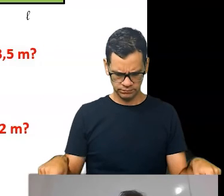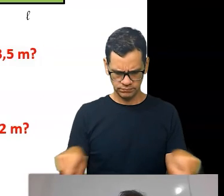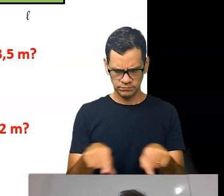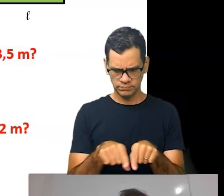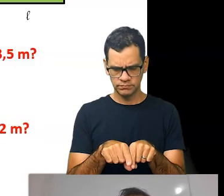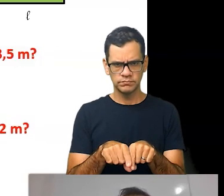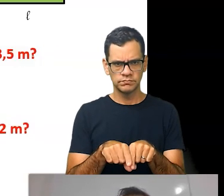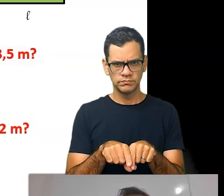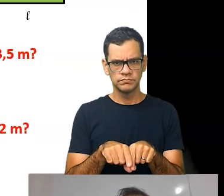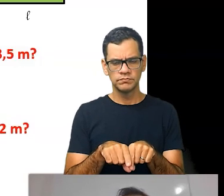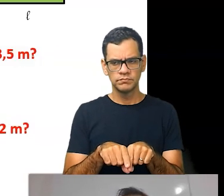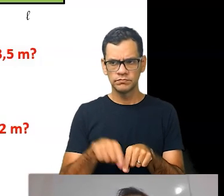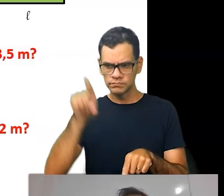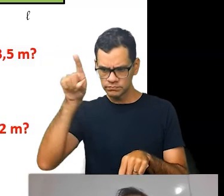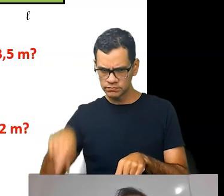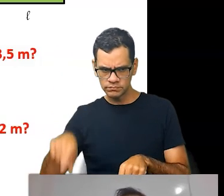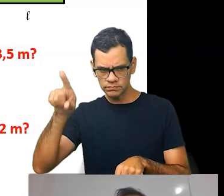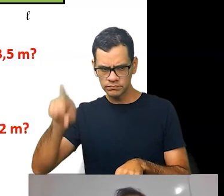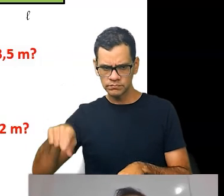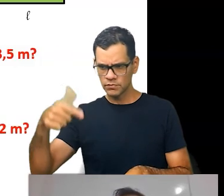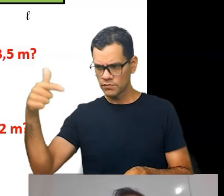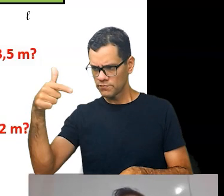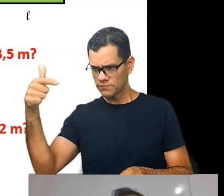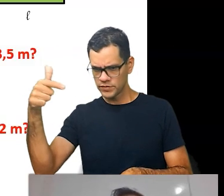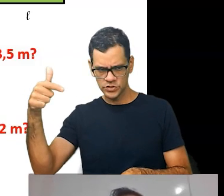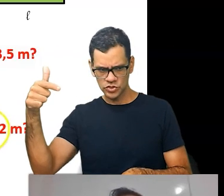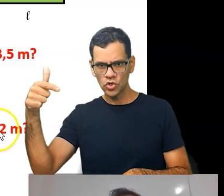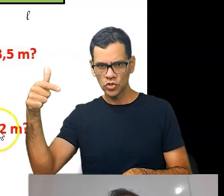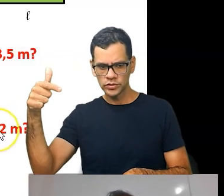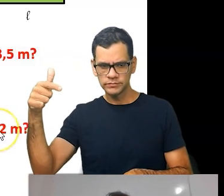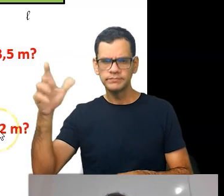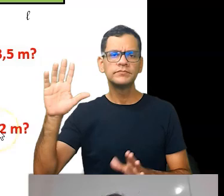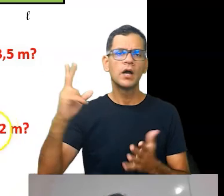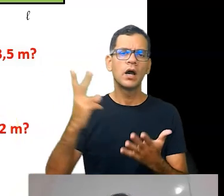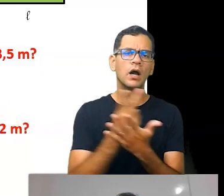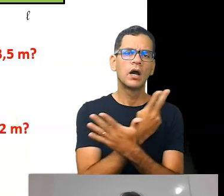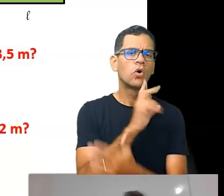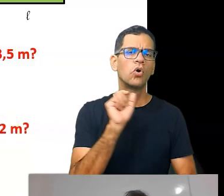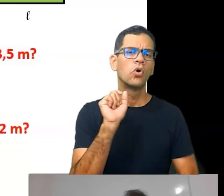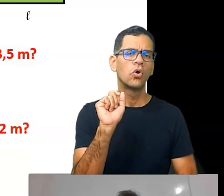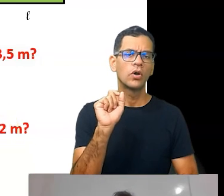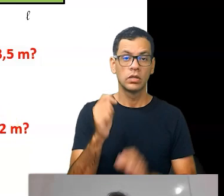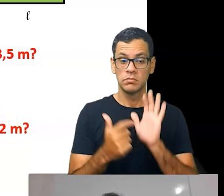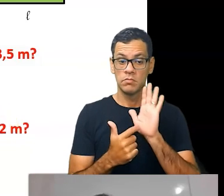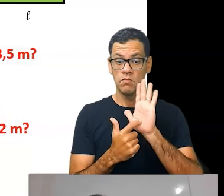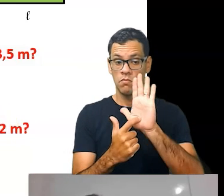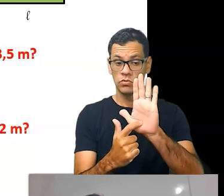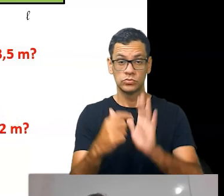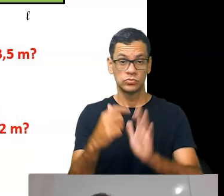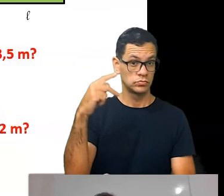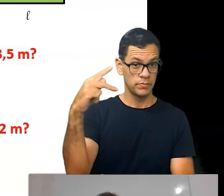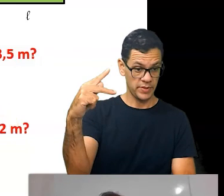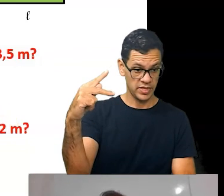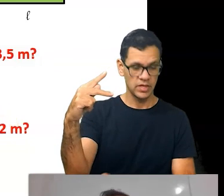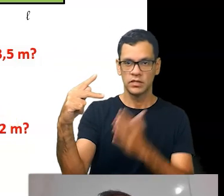Qual é a medida do lado do terreno cujo perímetro é de 22 metros? Bom, agora o que aconteceu?